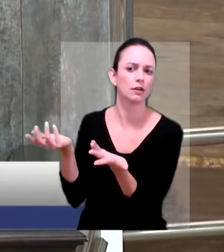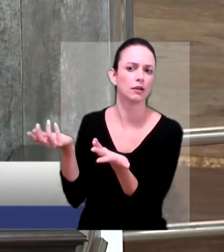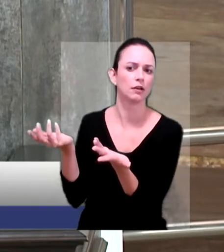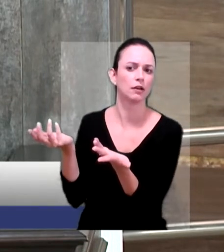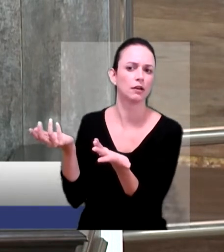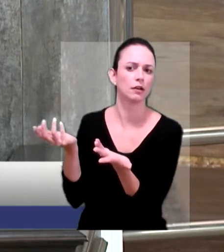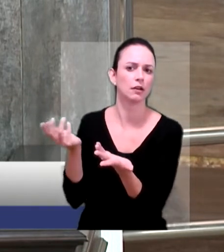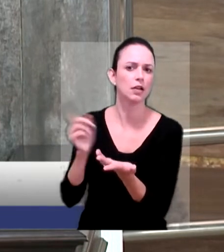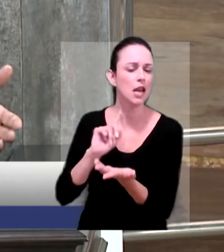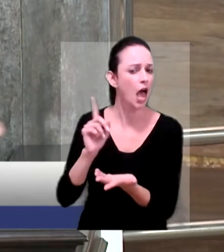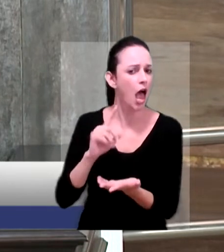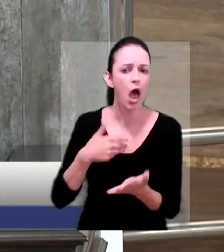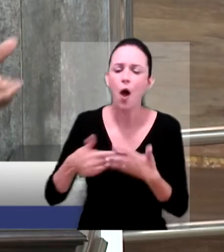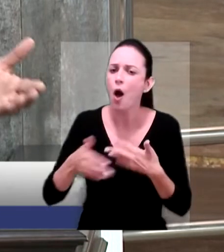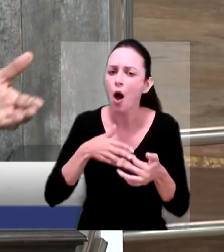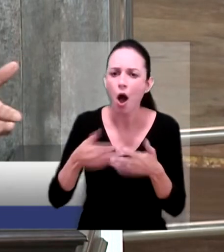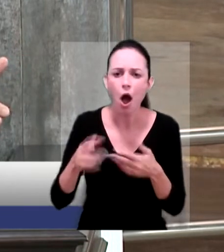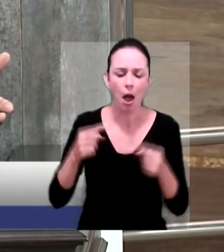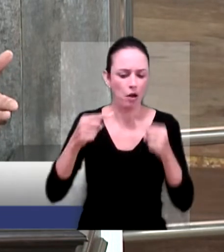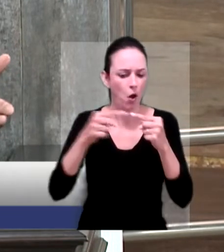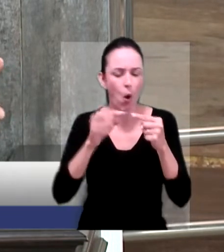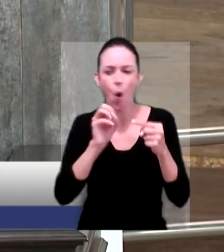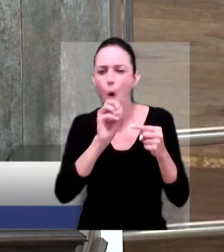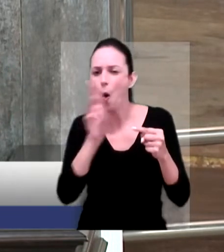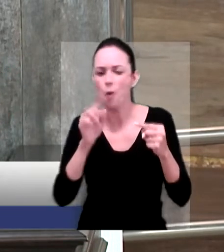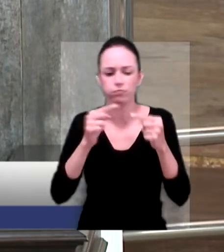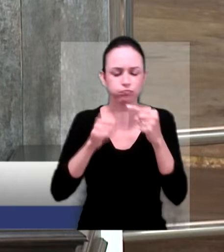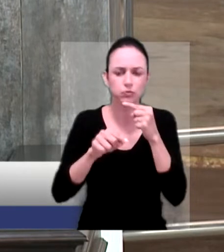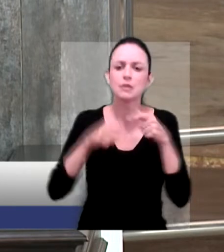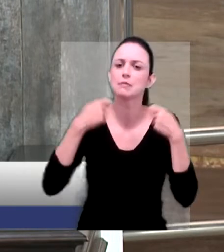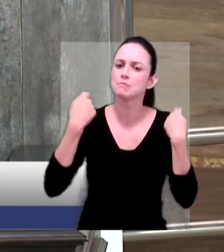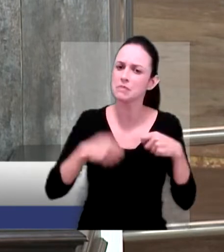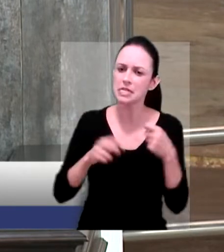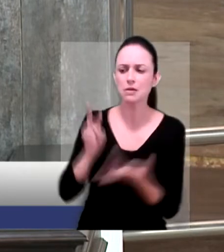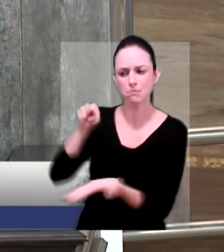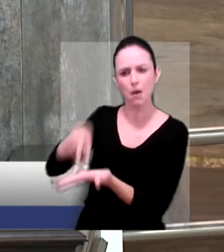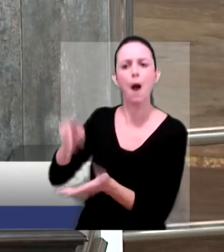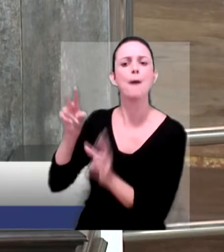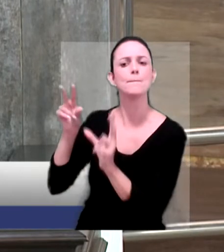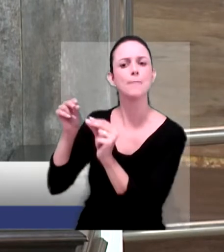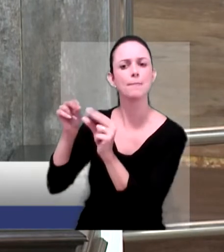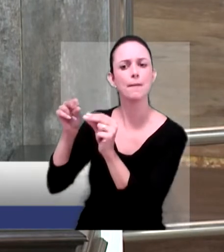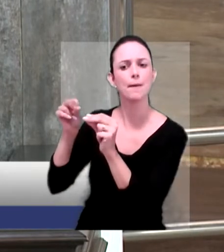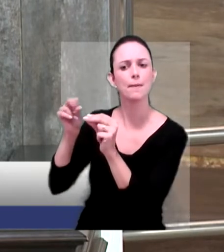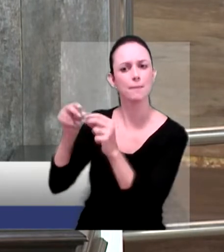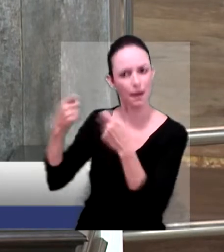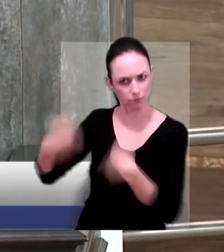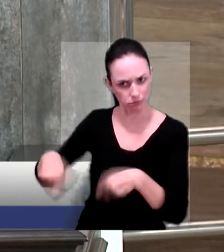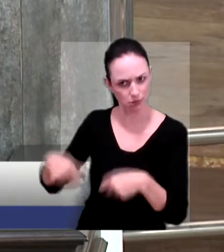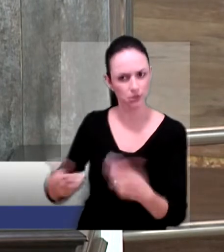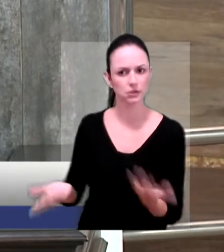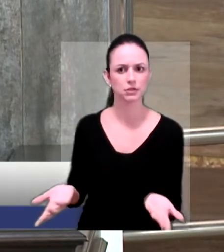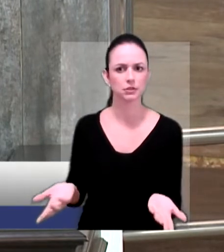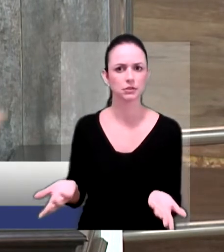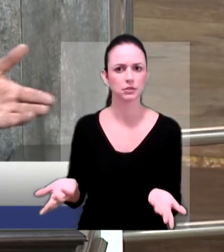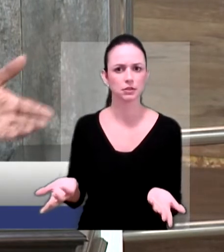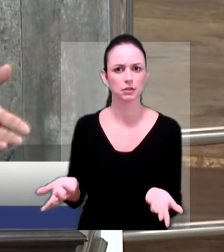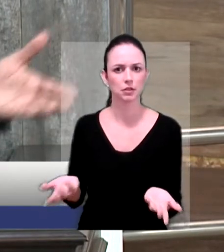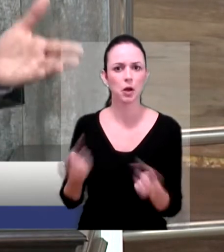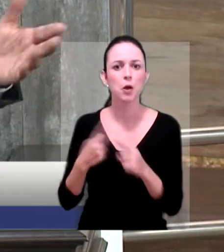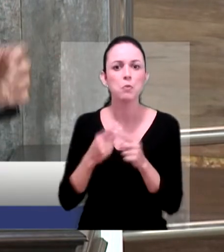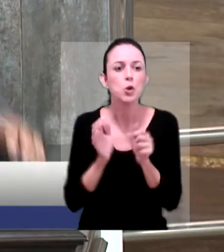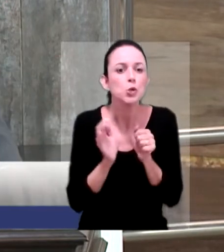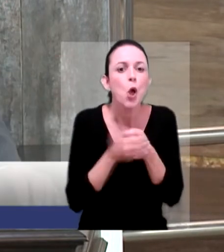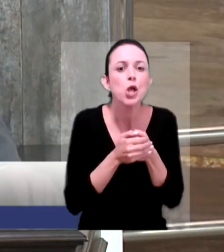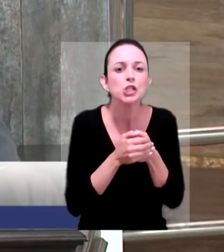Tem pessoas que vão conversar com o secretário, com o prefeito, muitas das vezes marcam um lugar onde o povo pode não ver, para não sair falando que está junto.